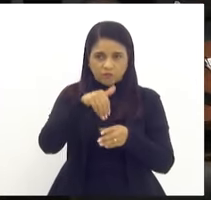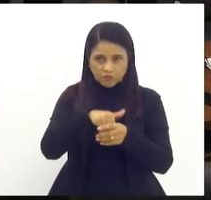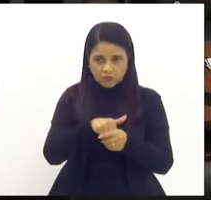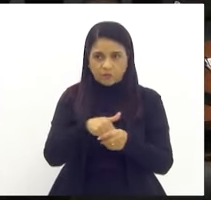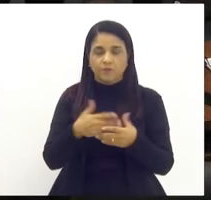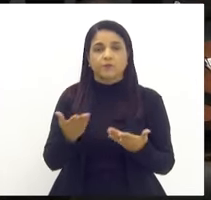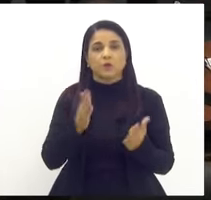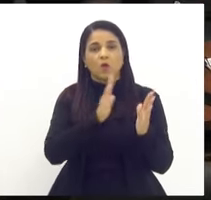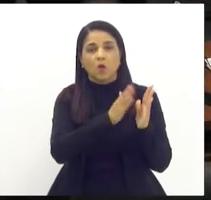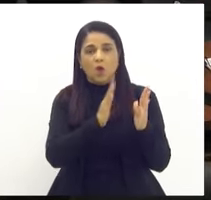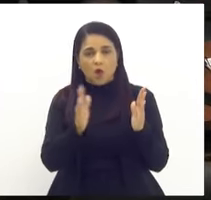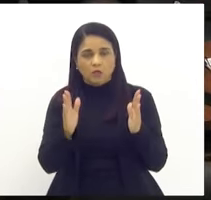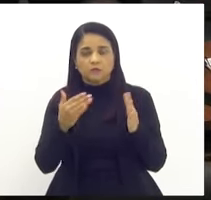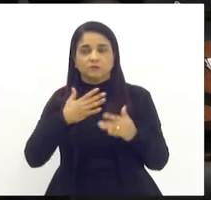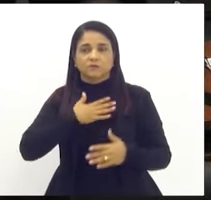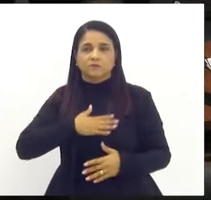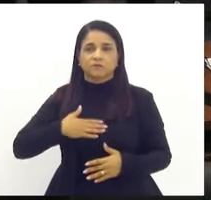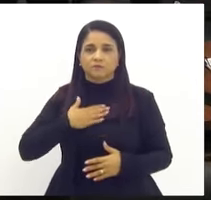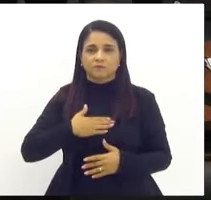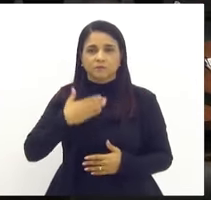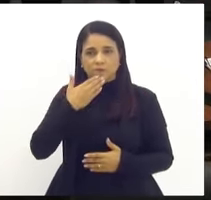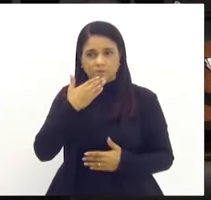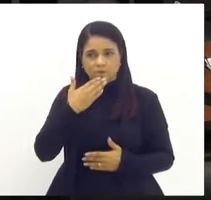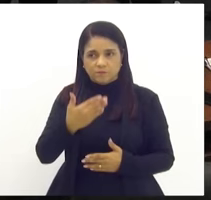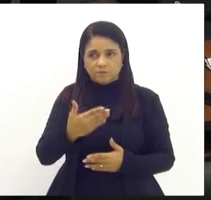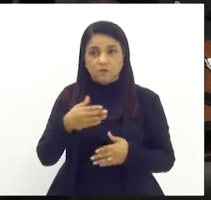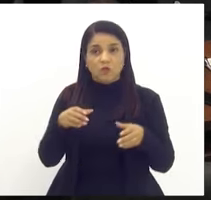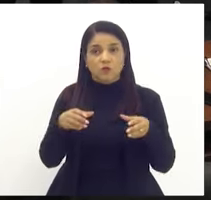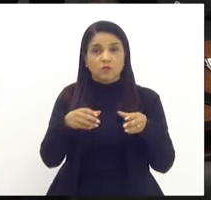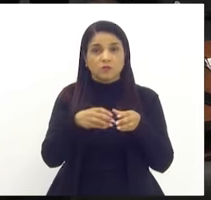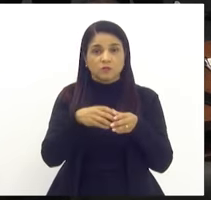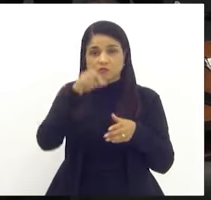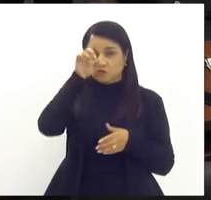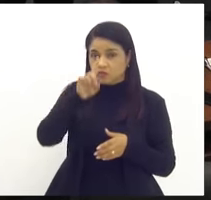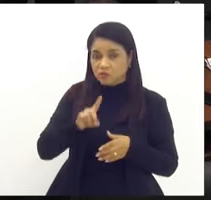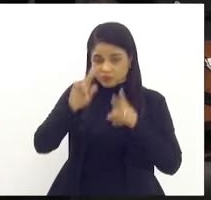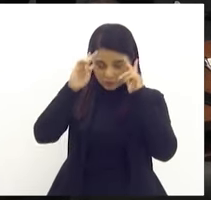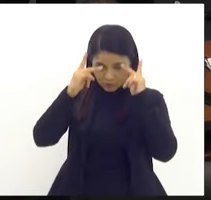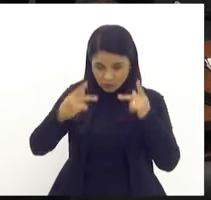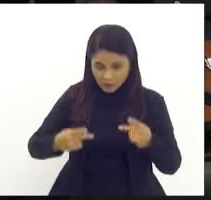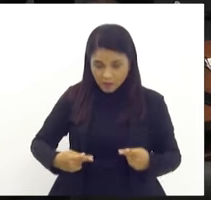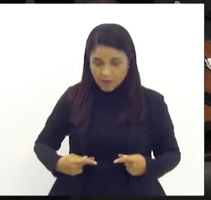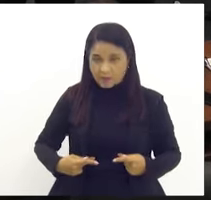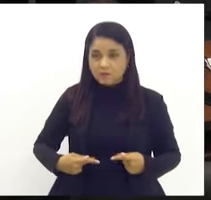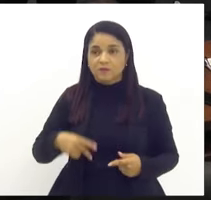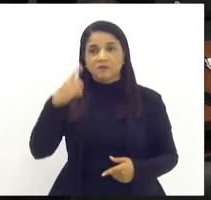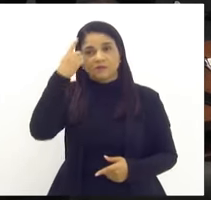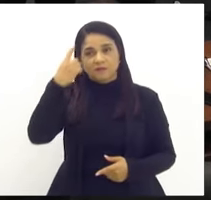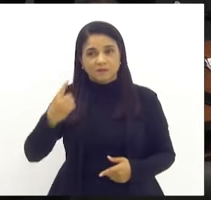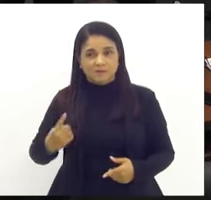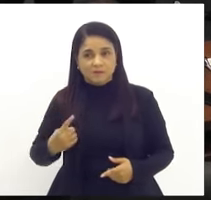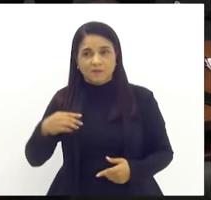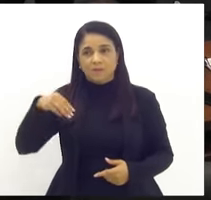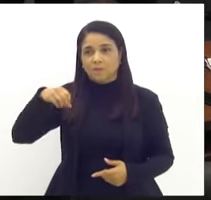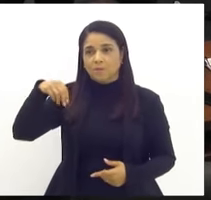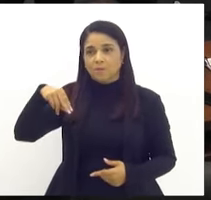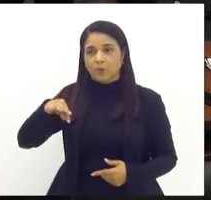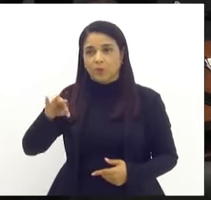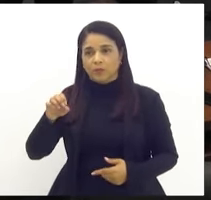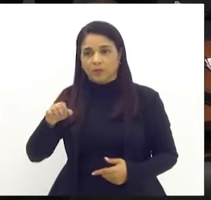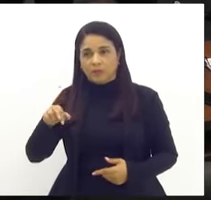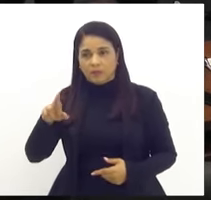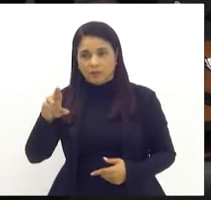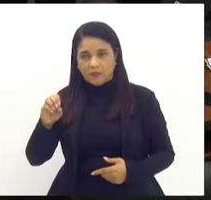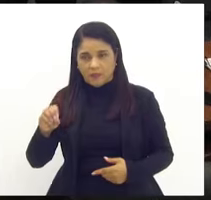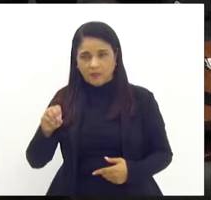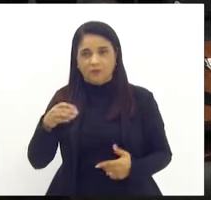de ordem Presidente gostaria aqui de solicitar aper pela comissão de direitos humanos deputada Don mante Muitíssimo obrigada